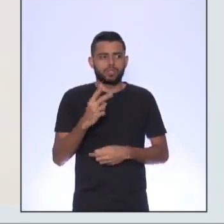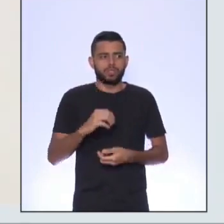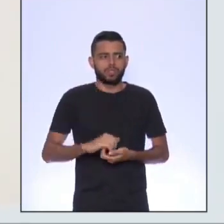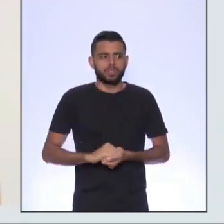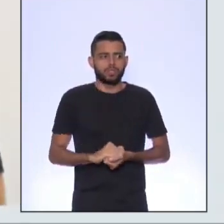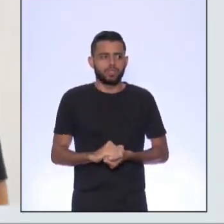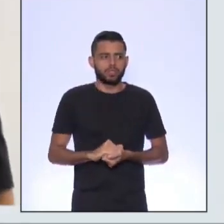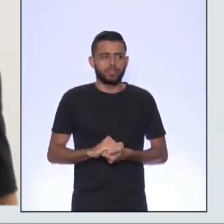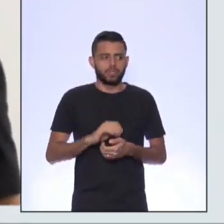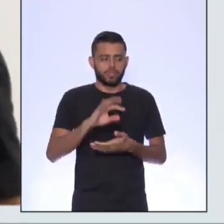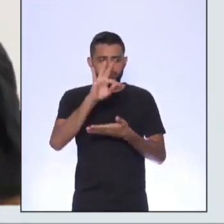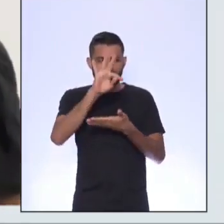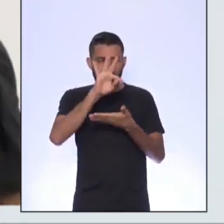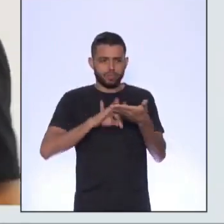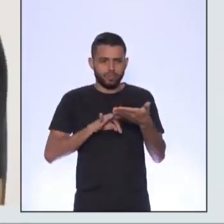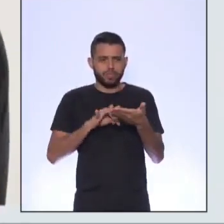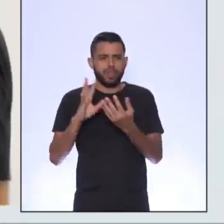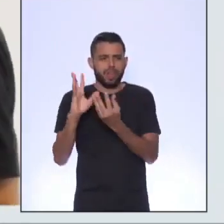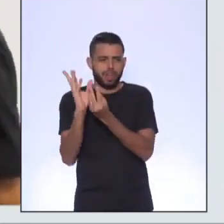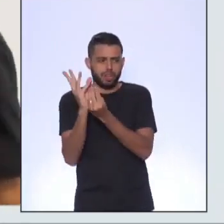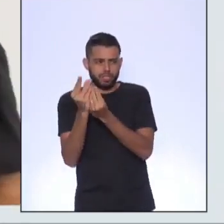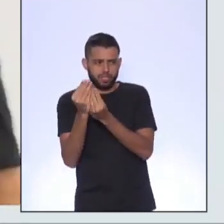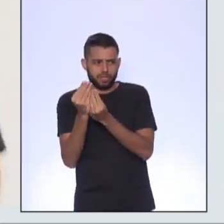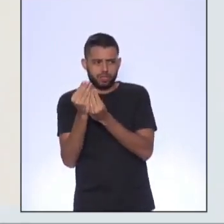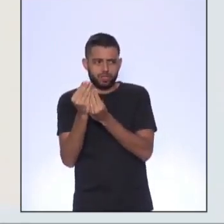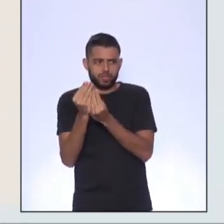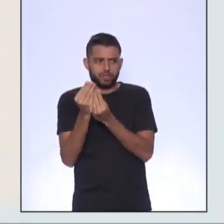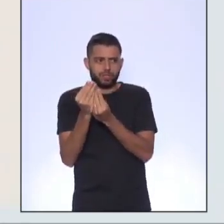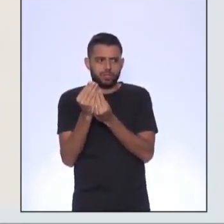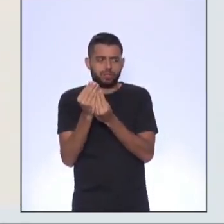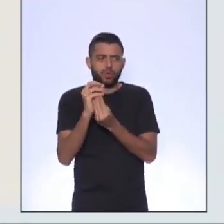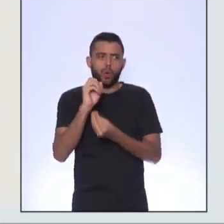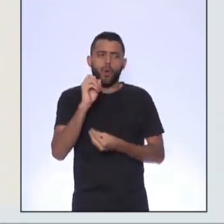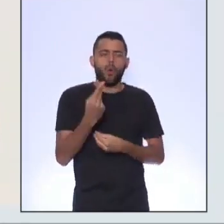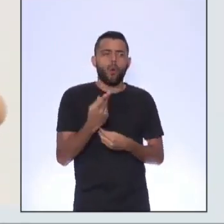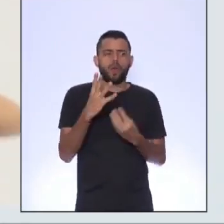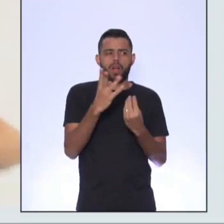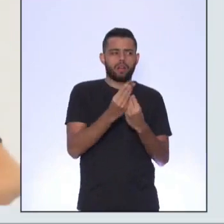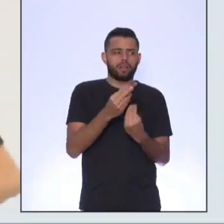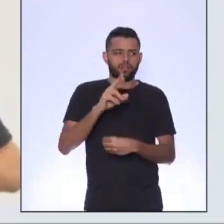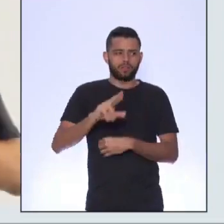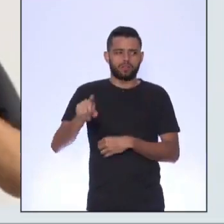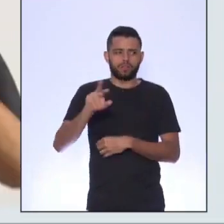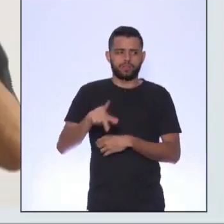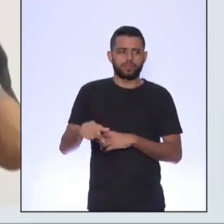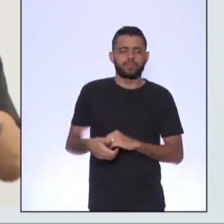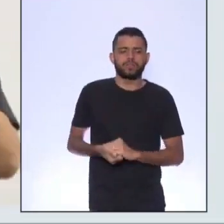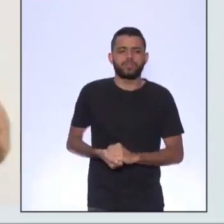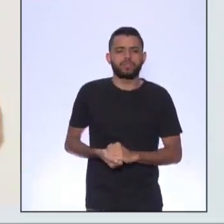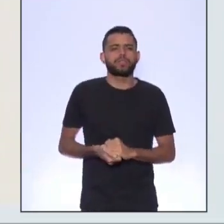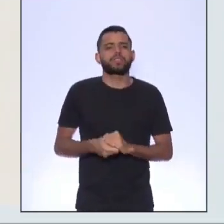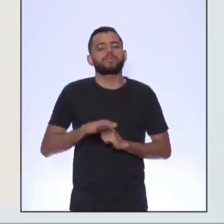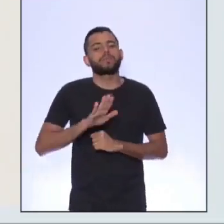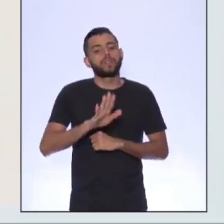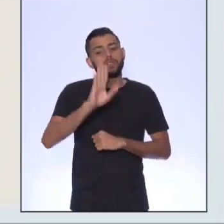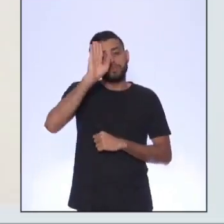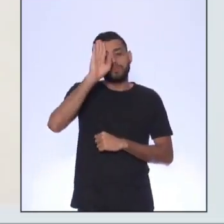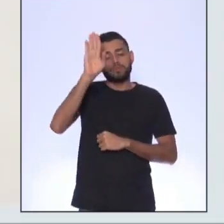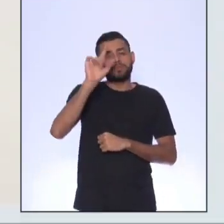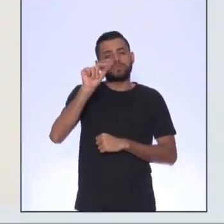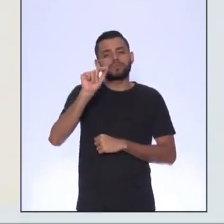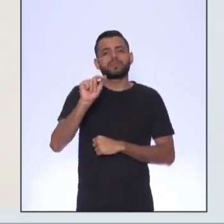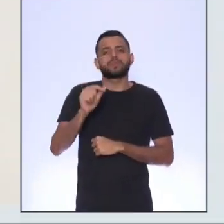Ou o texto é artístico ou ele é não artístico. O texto artístico é aquele que privilegia o